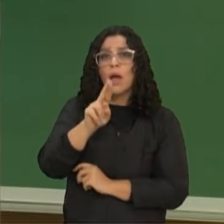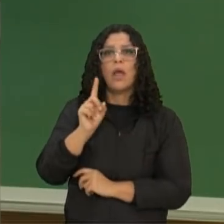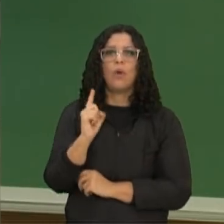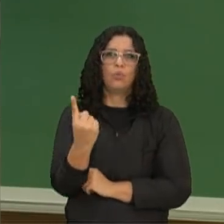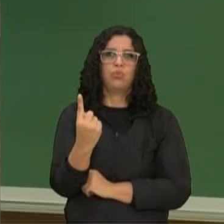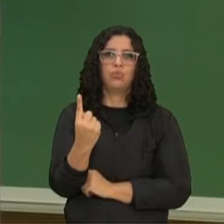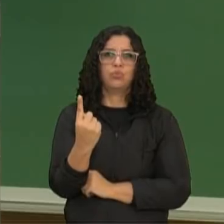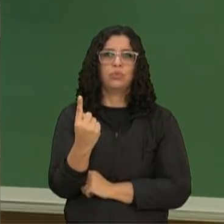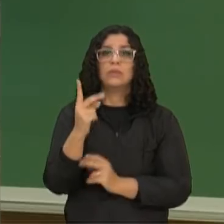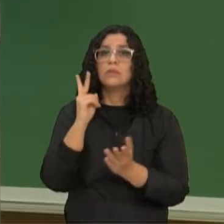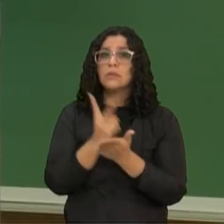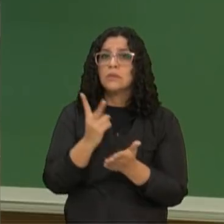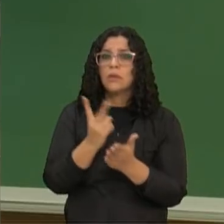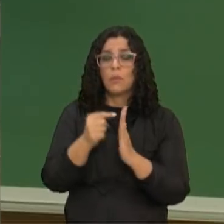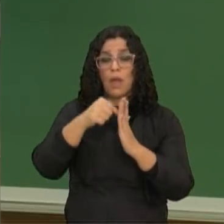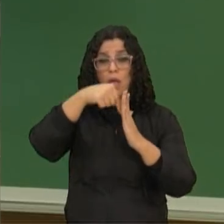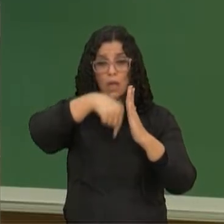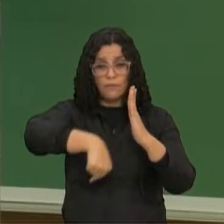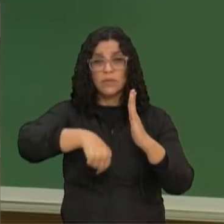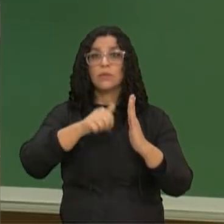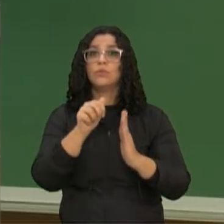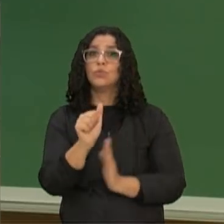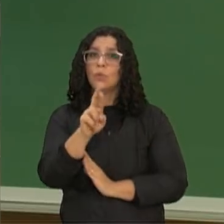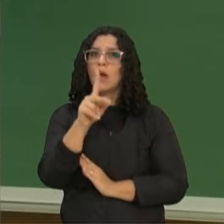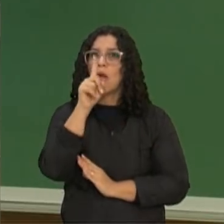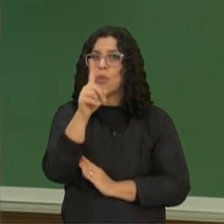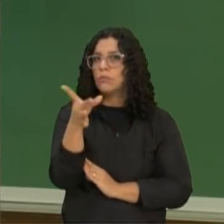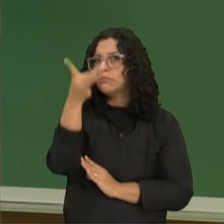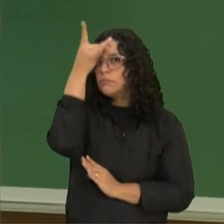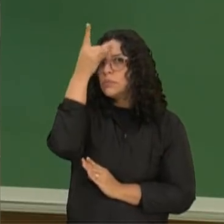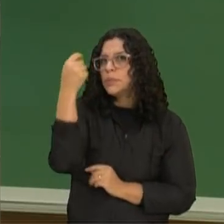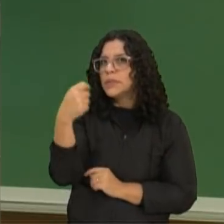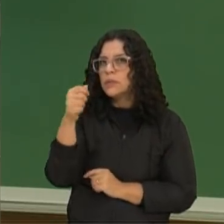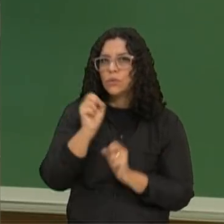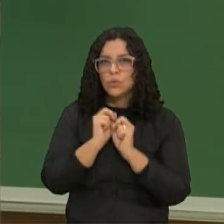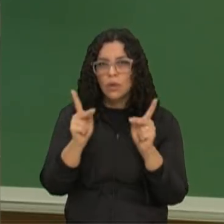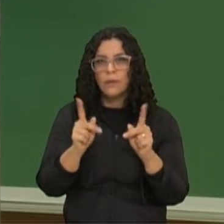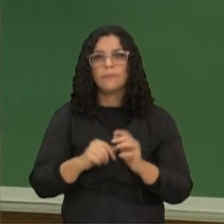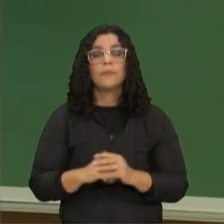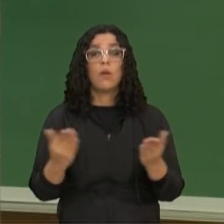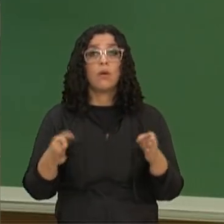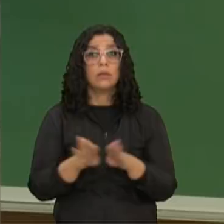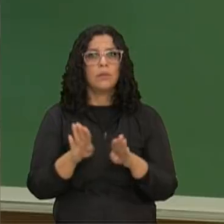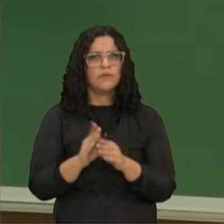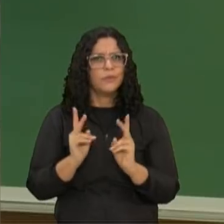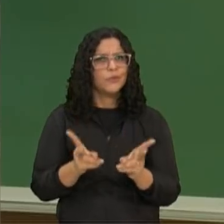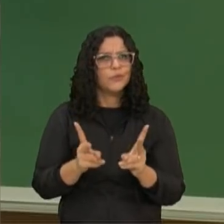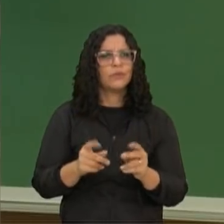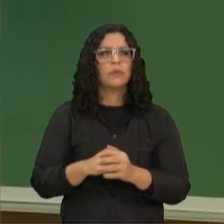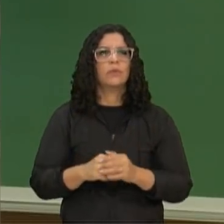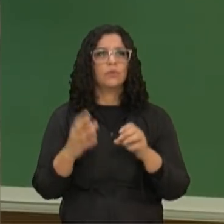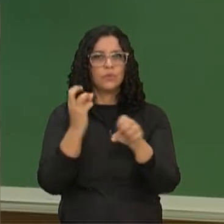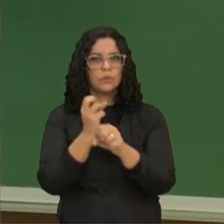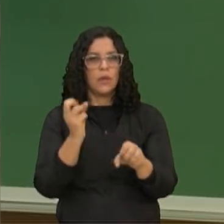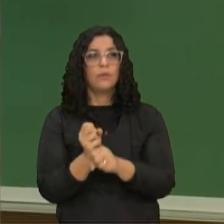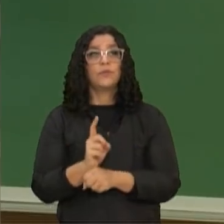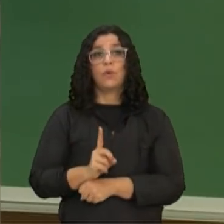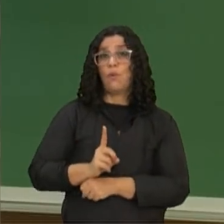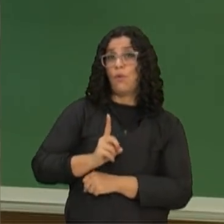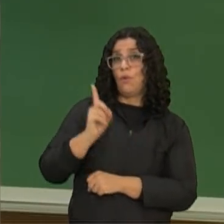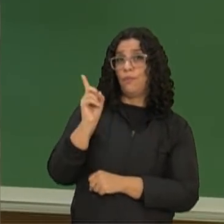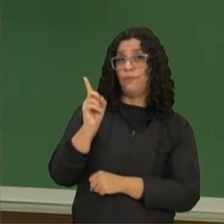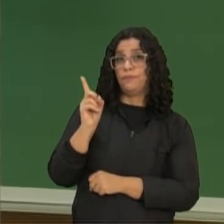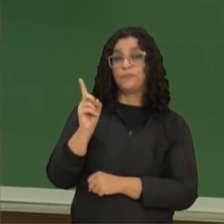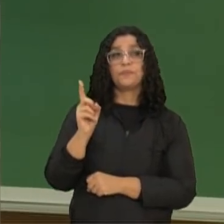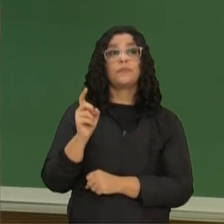1, certo? Então essa é a única referência que eu quero que vocês se atentem um pouco mais. Vamos ali evoluir o nosso sistema de cálculo. Então vamos